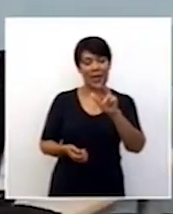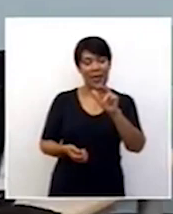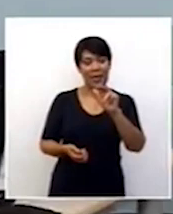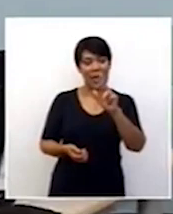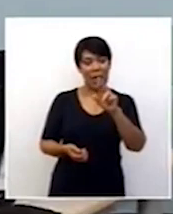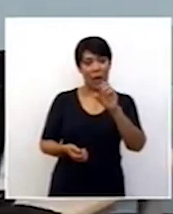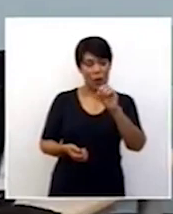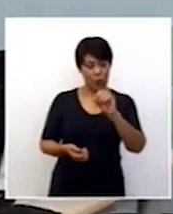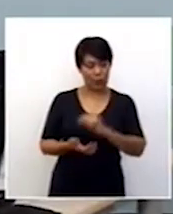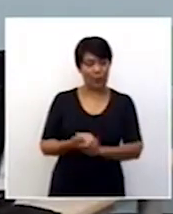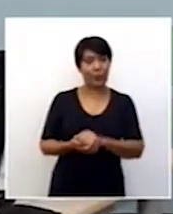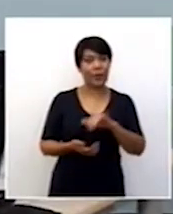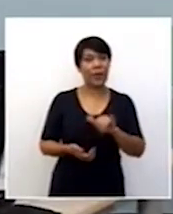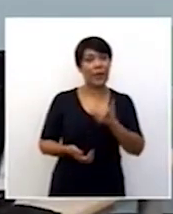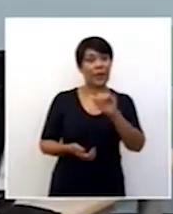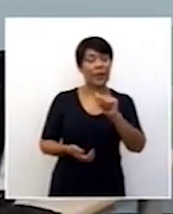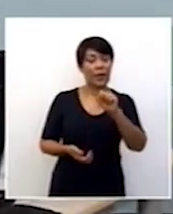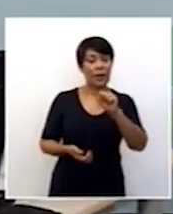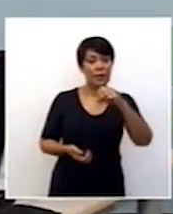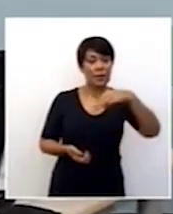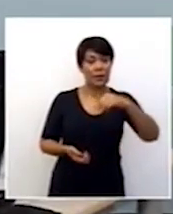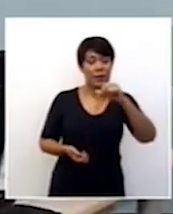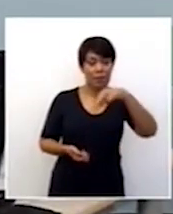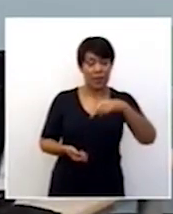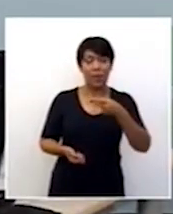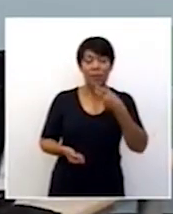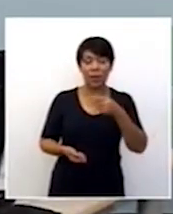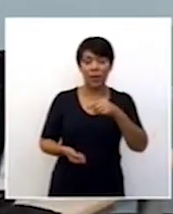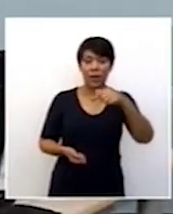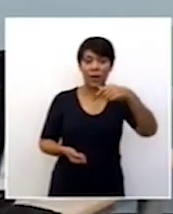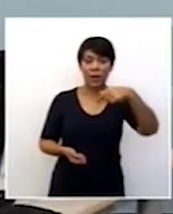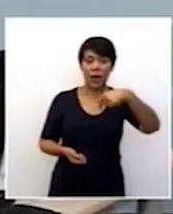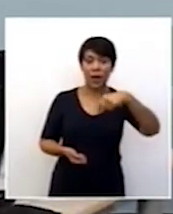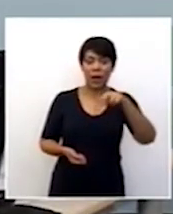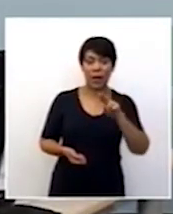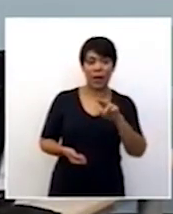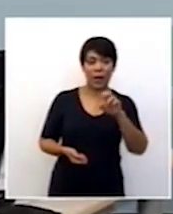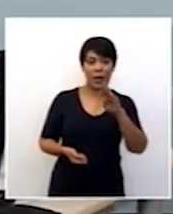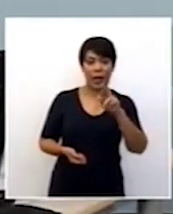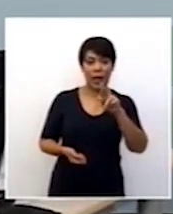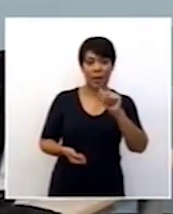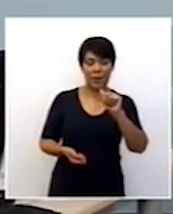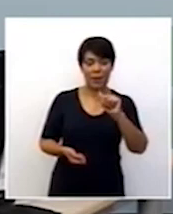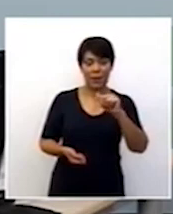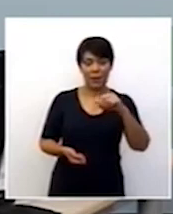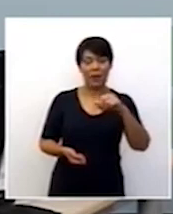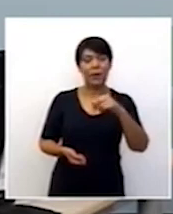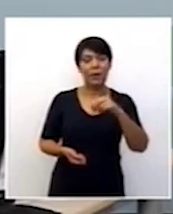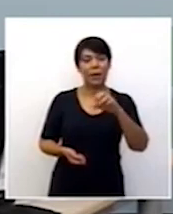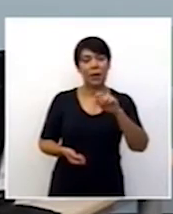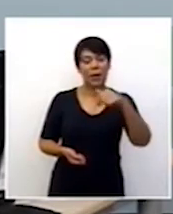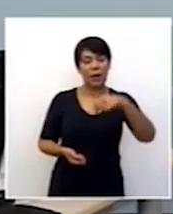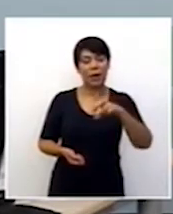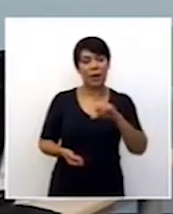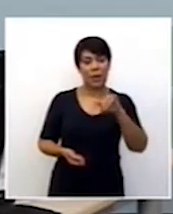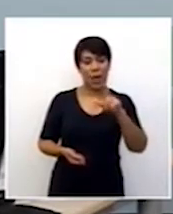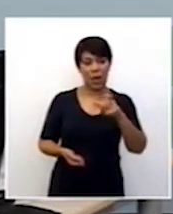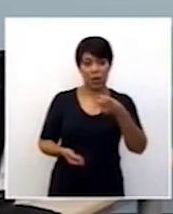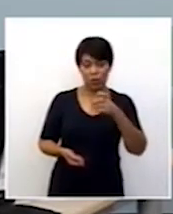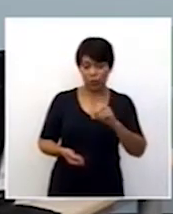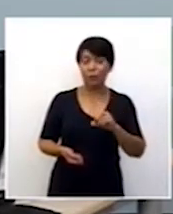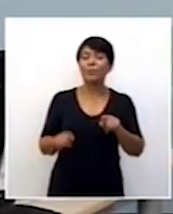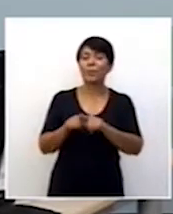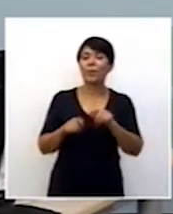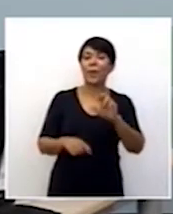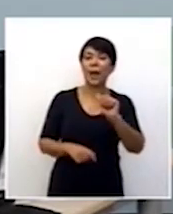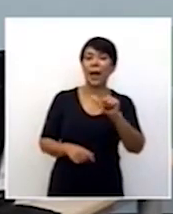Vários. A Yasmin, ela coloca duas aqui, quebra-queixo e alusões. Quebra-queixo e alusões. E o Gabriel colocou a expressão. Teve uma